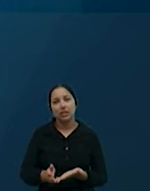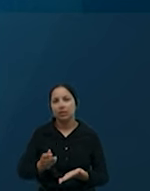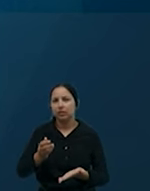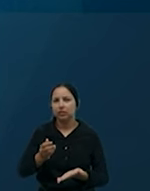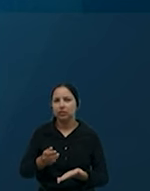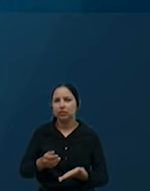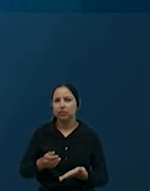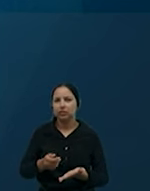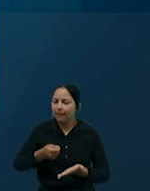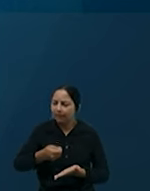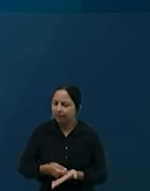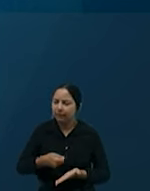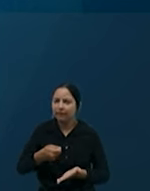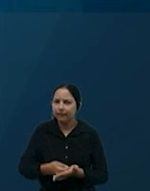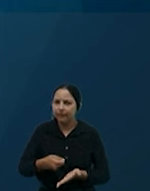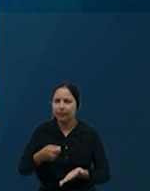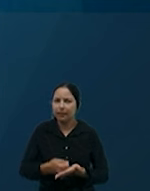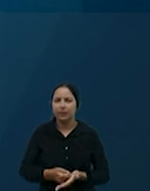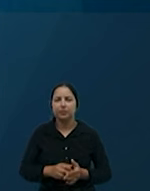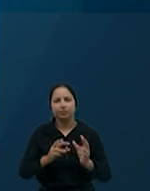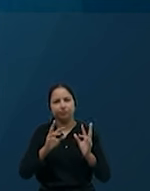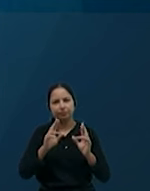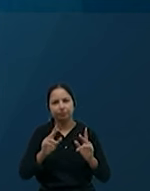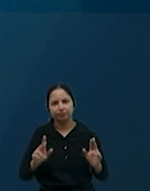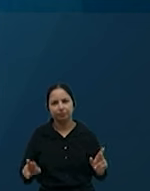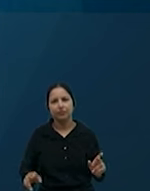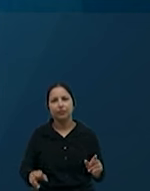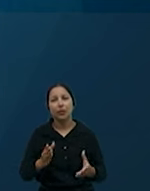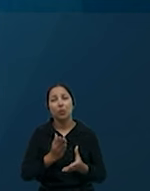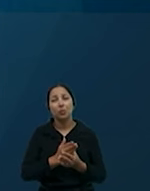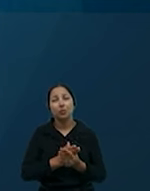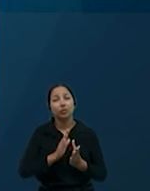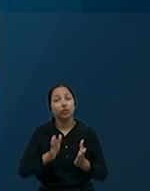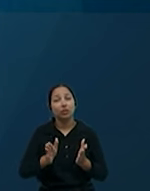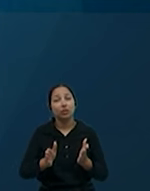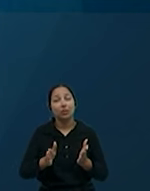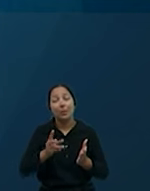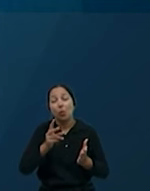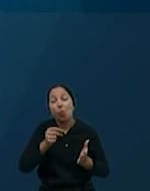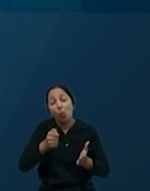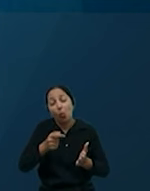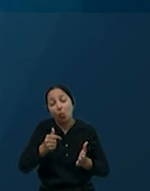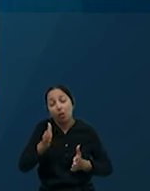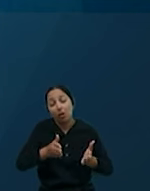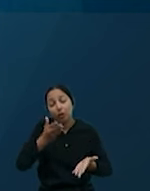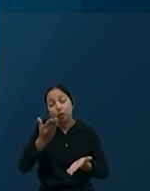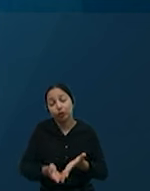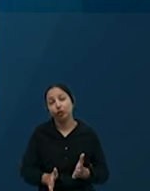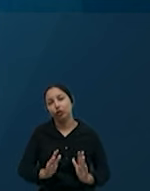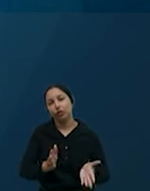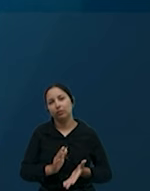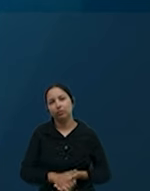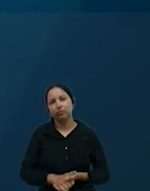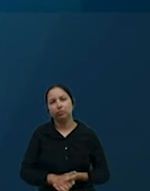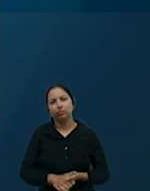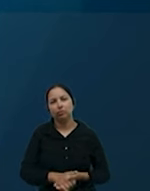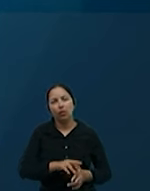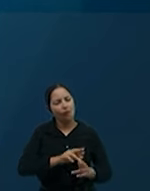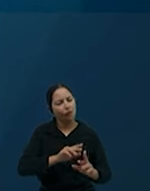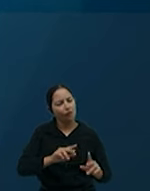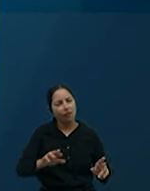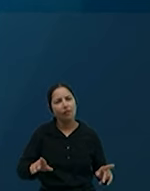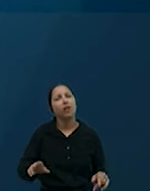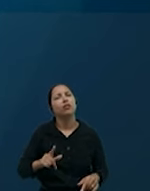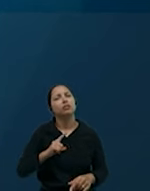diligências, ministro Paulo, de processos que já estão sabidamente prescritos. São vários os casos, se a gente fizer